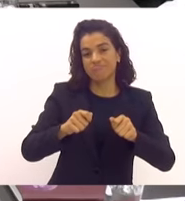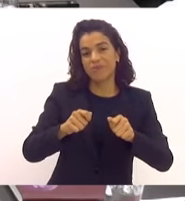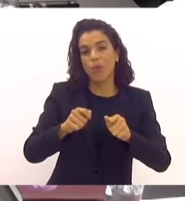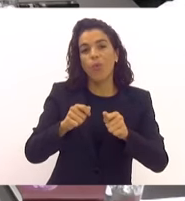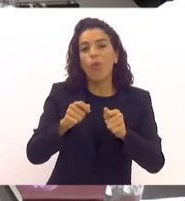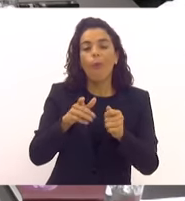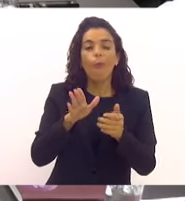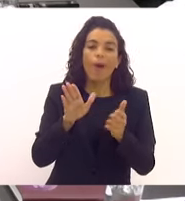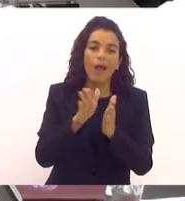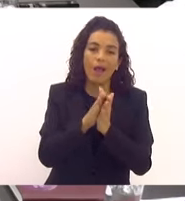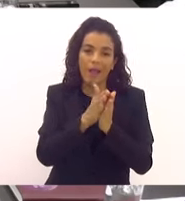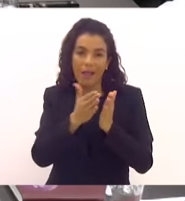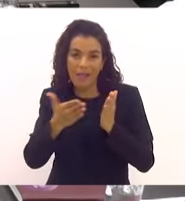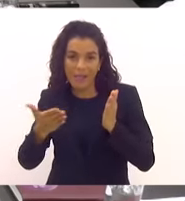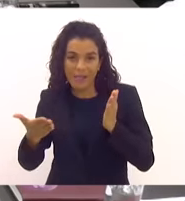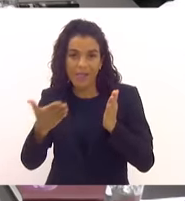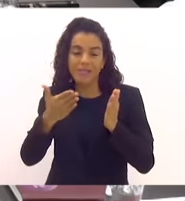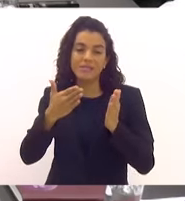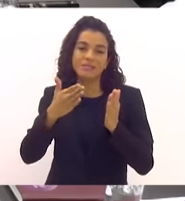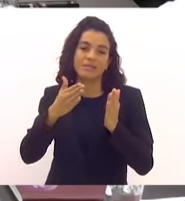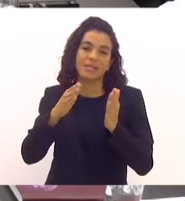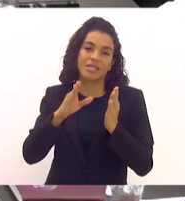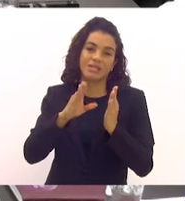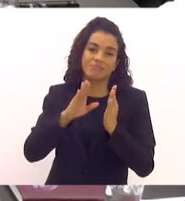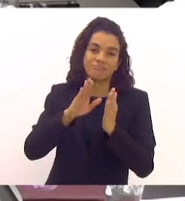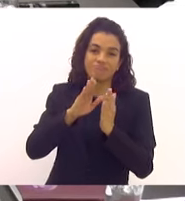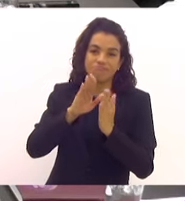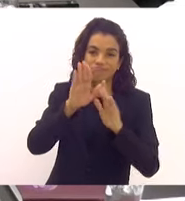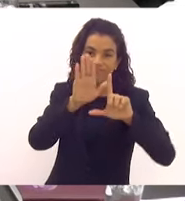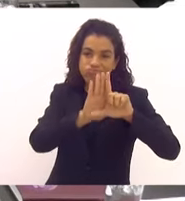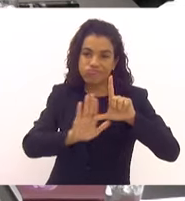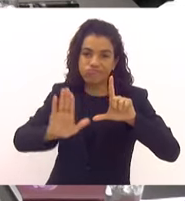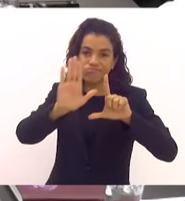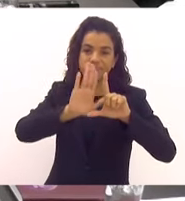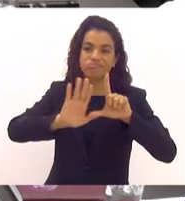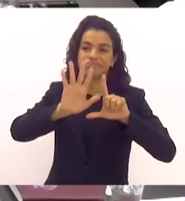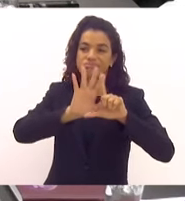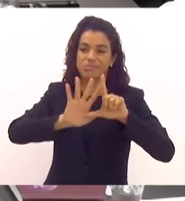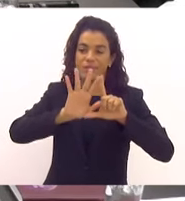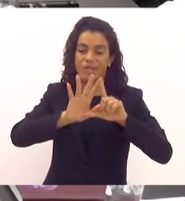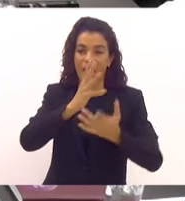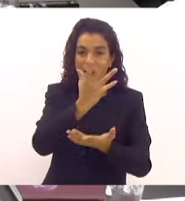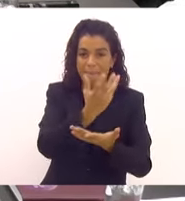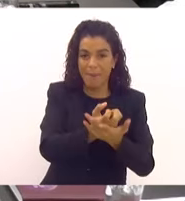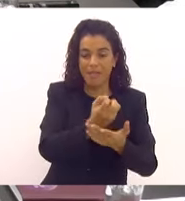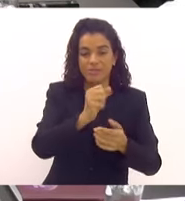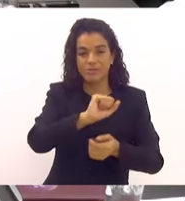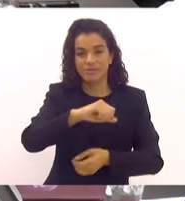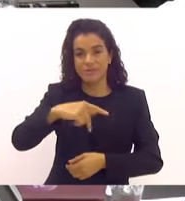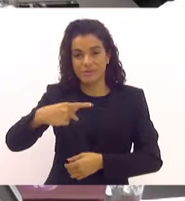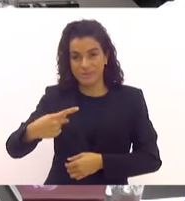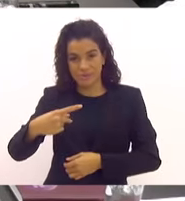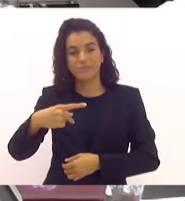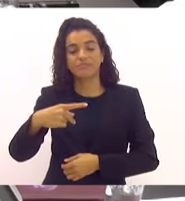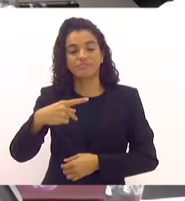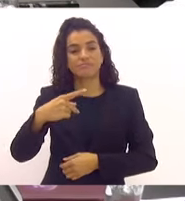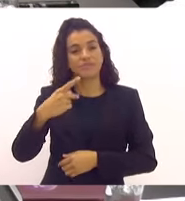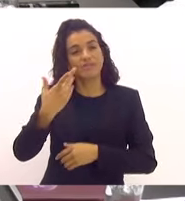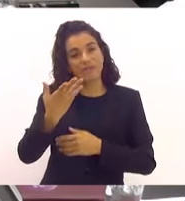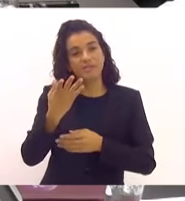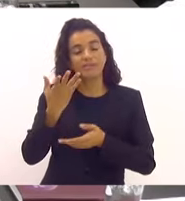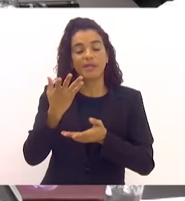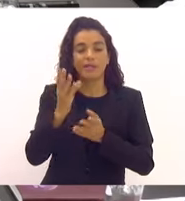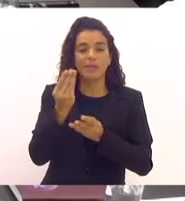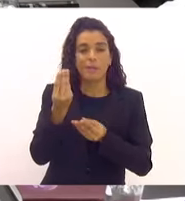uma carteira, né, digital para essa mulher. E ela baixa num aplicativo que vai ser desenvolvido,